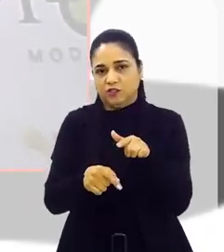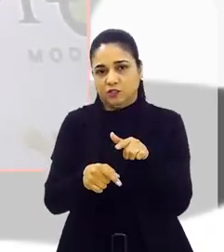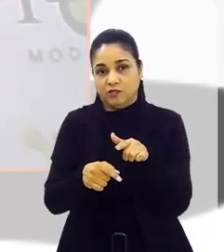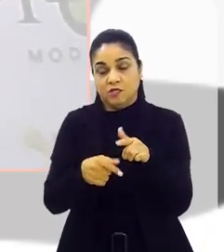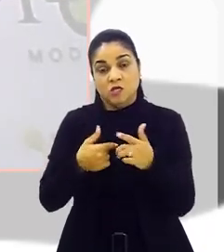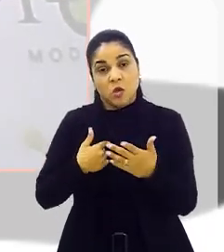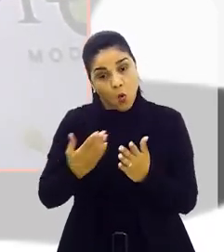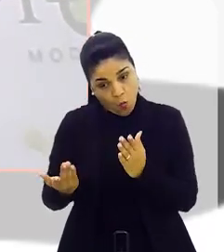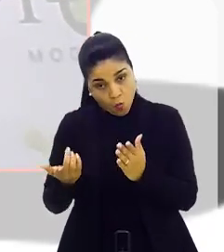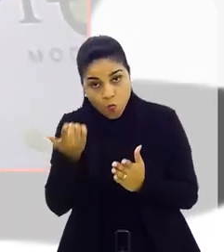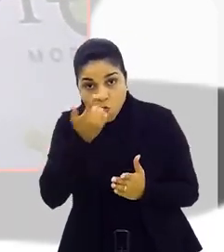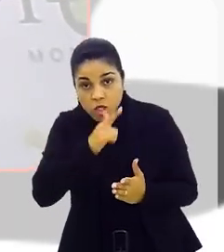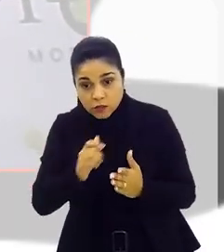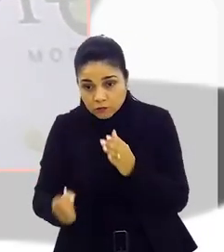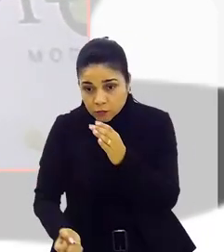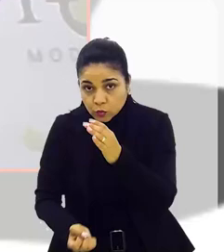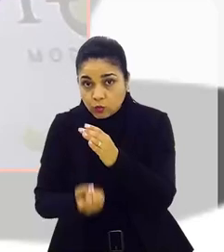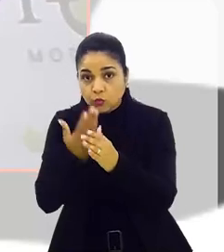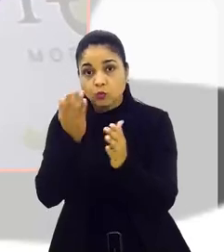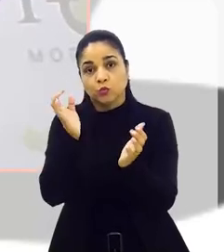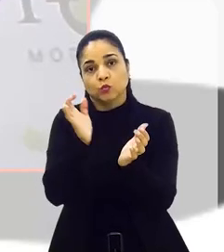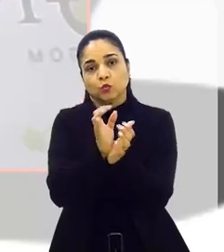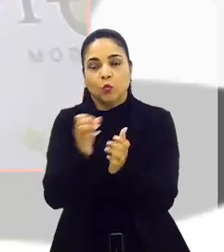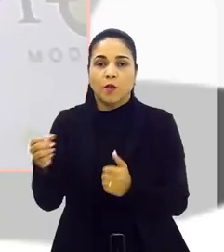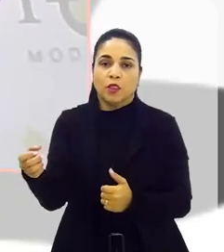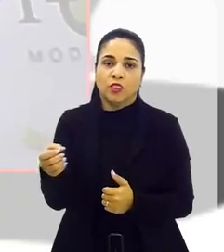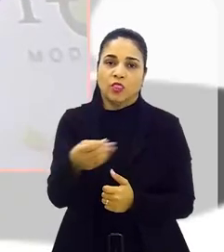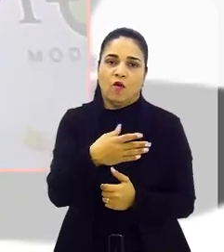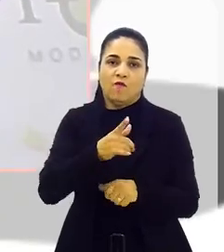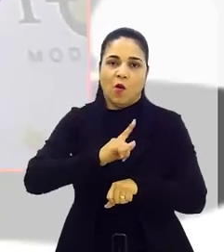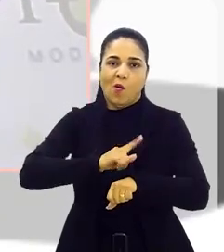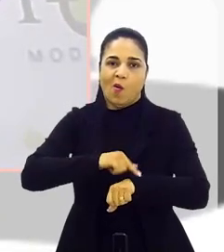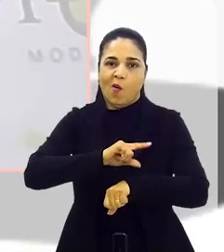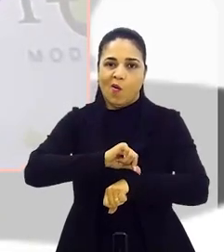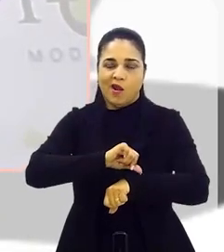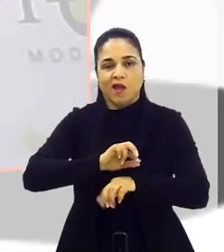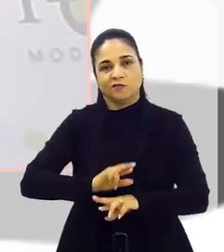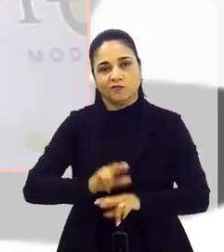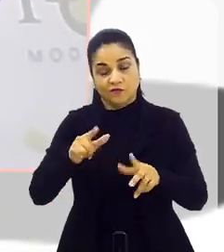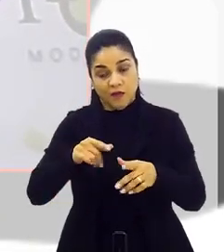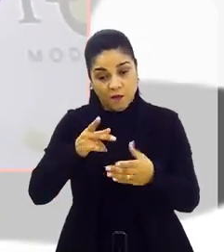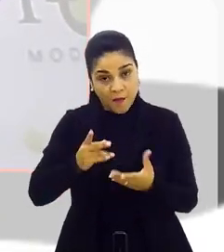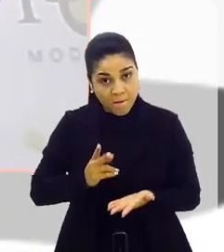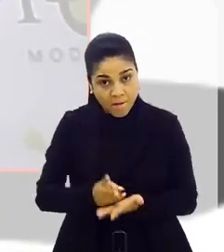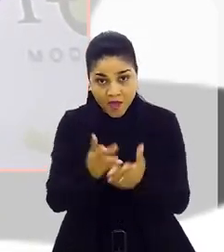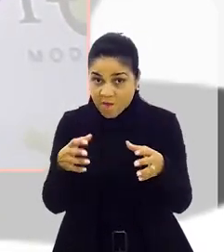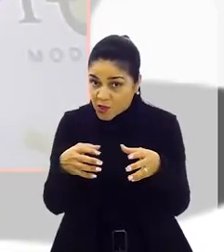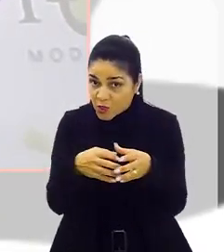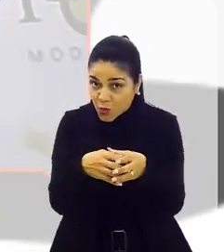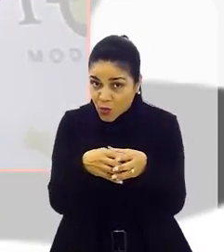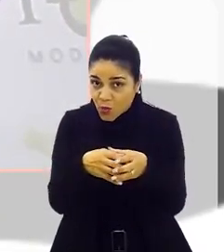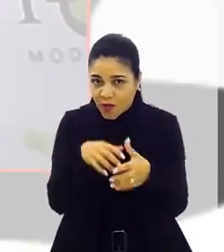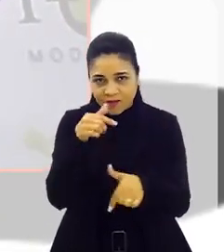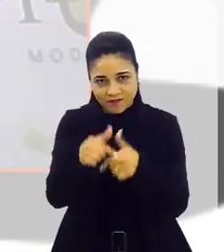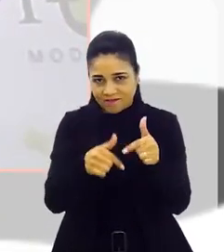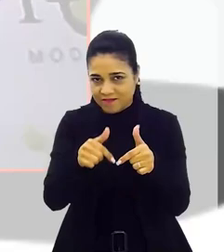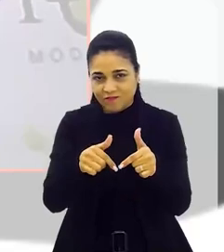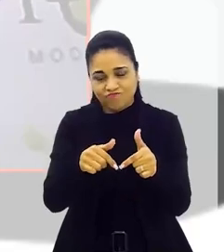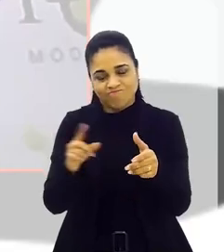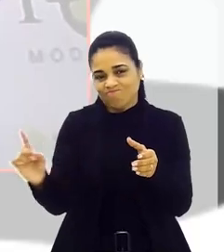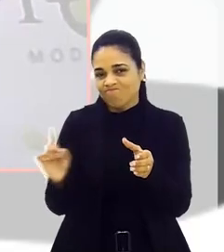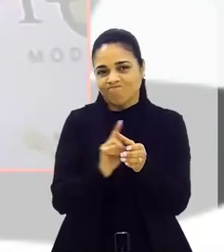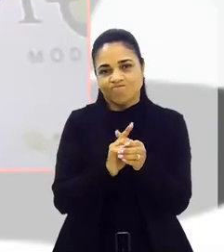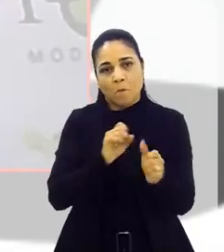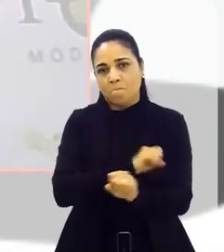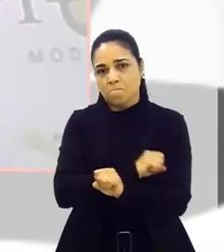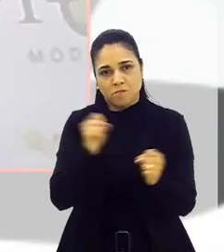Até consigo se eu abrir uma turma nova. Ah, se eu abrir uma turma nova, eu consigo. Mas dentro dessa turma que eu já estou trabalhando, eu